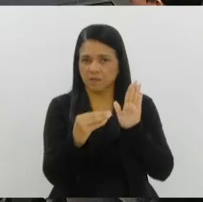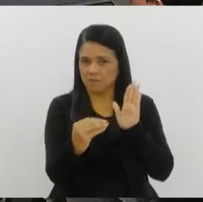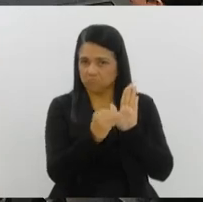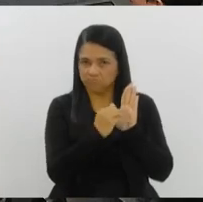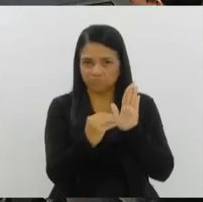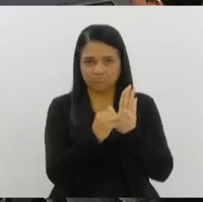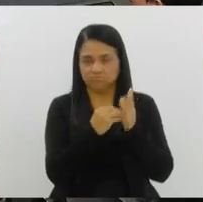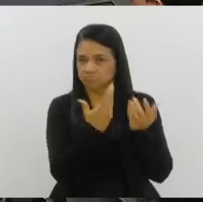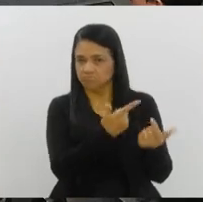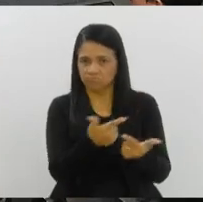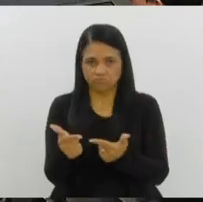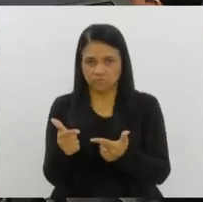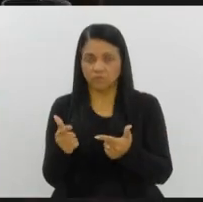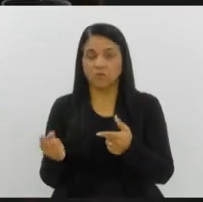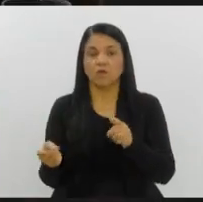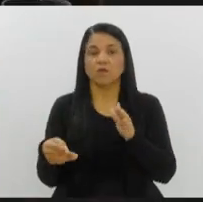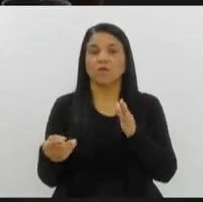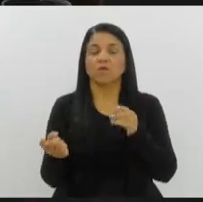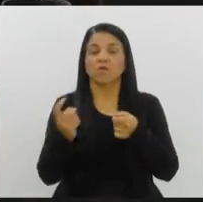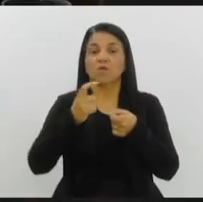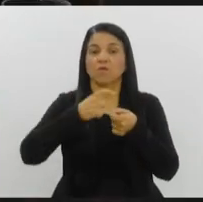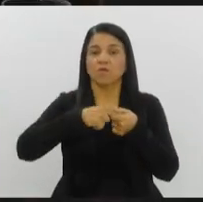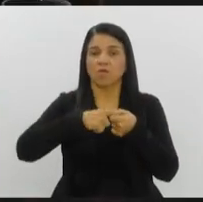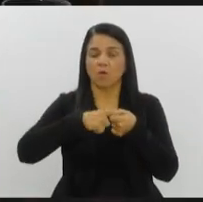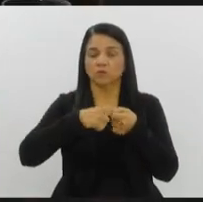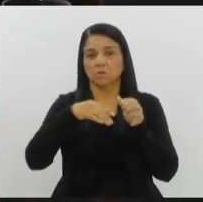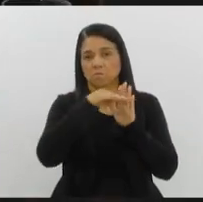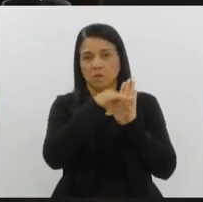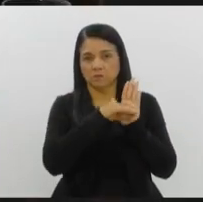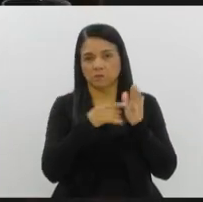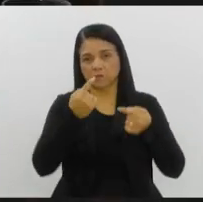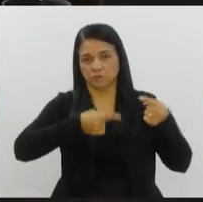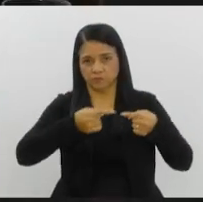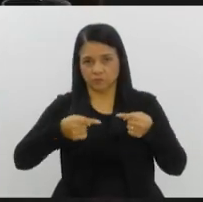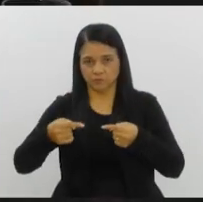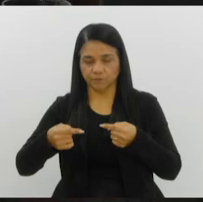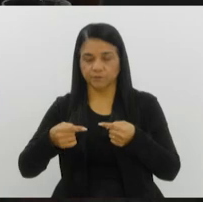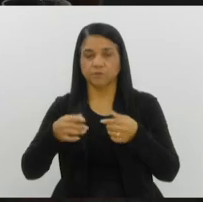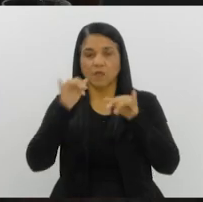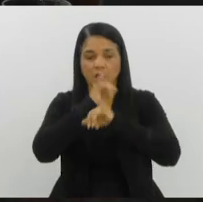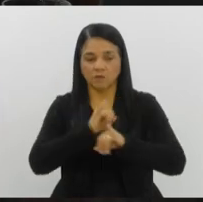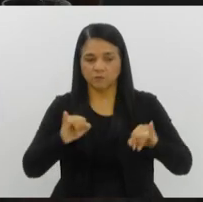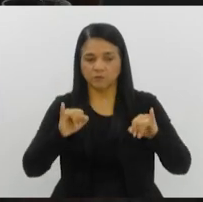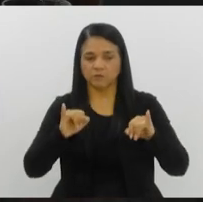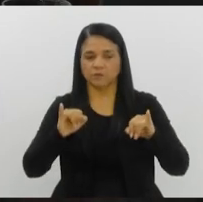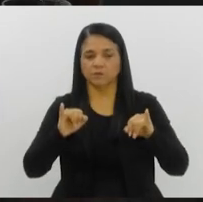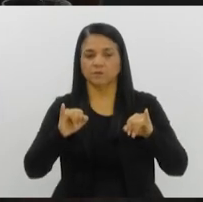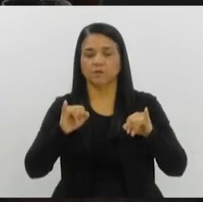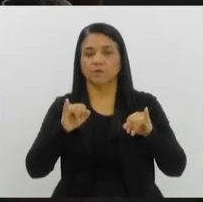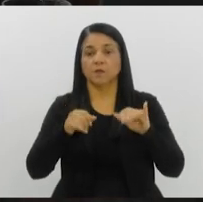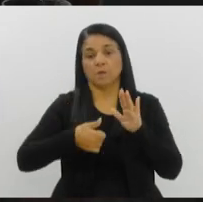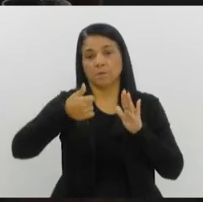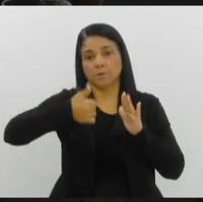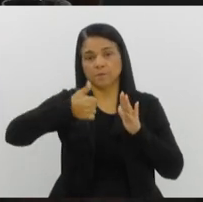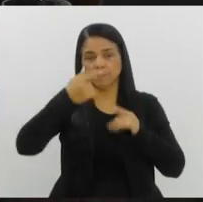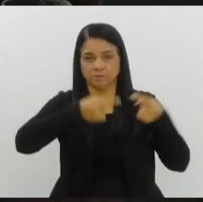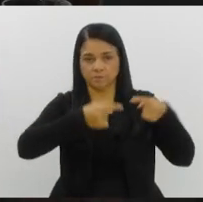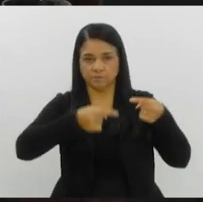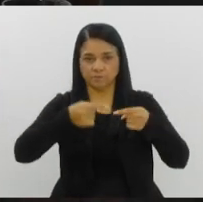retorna em pauta para retornar à discussão. Anuncio, em primeira